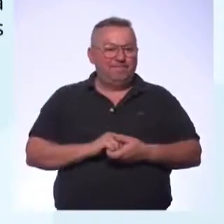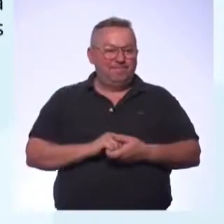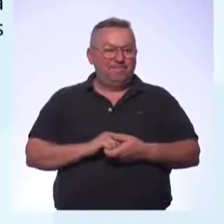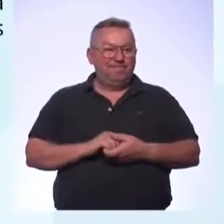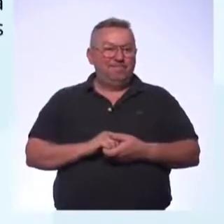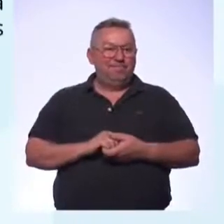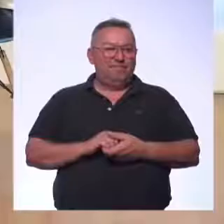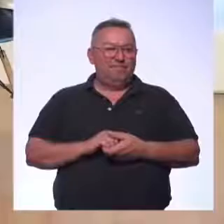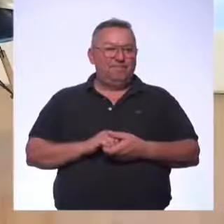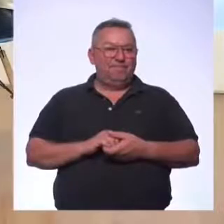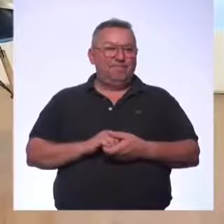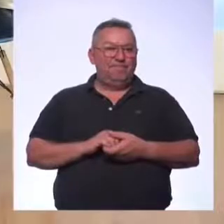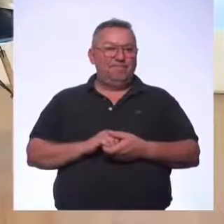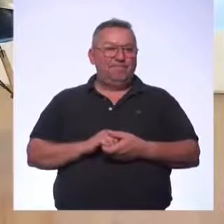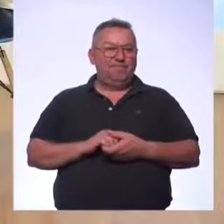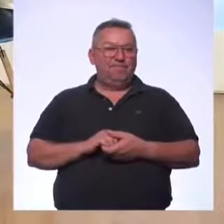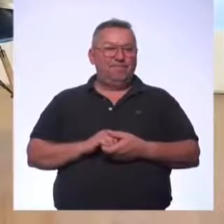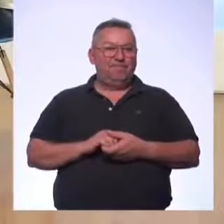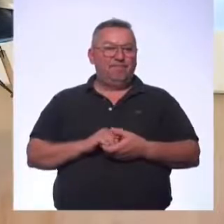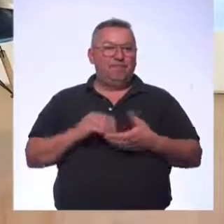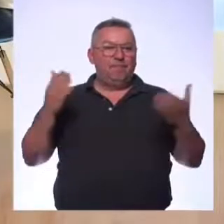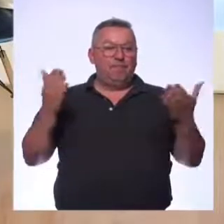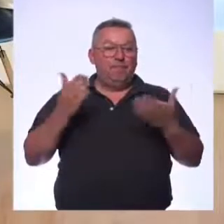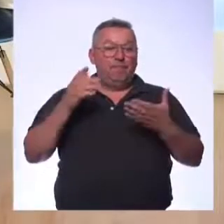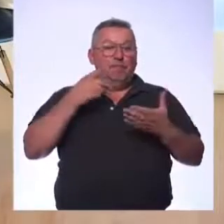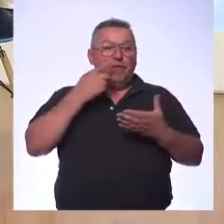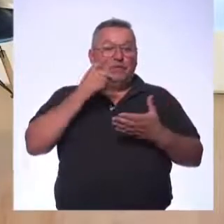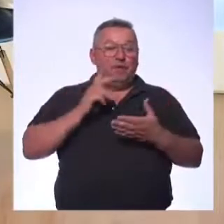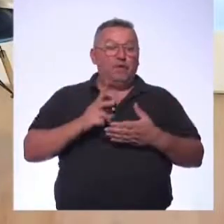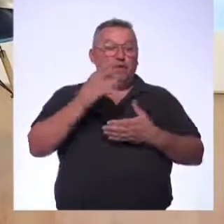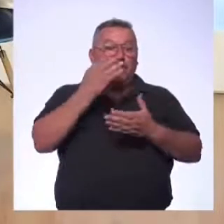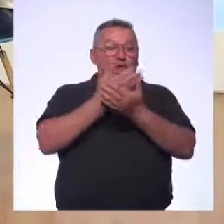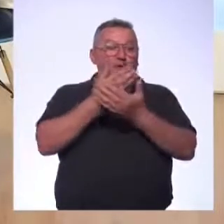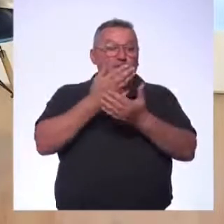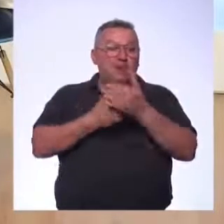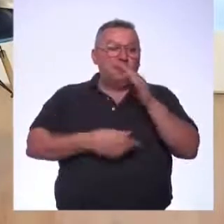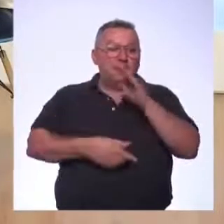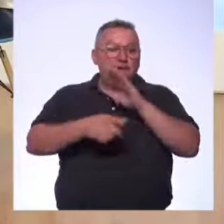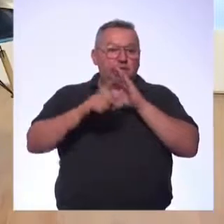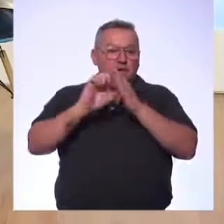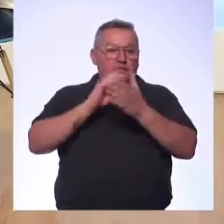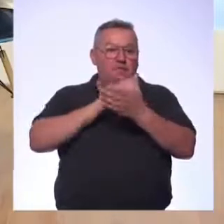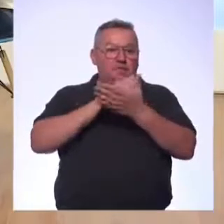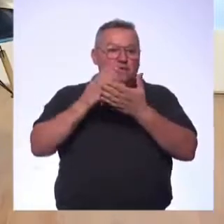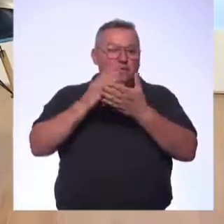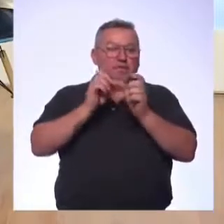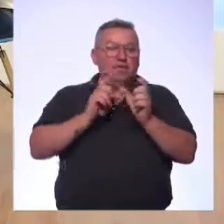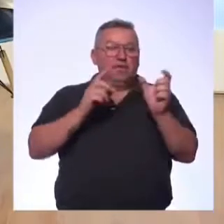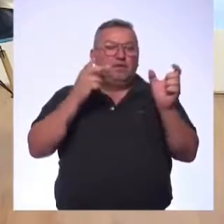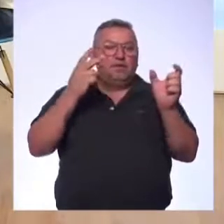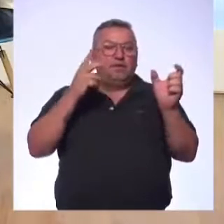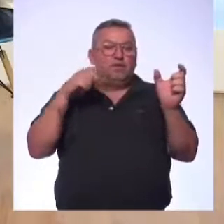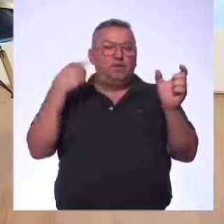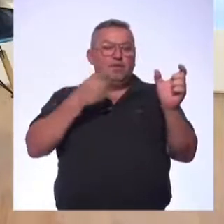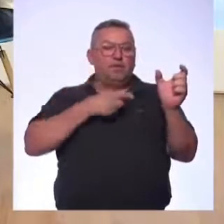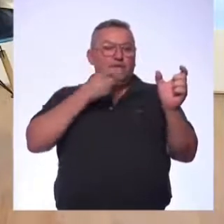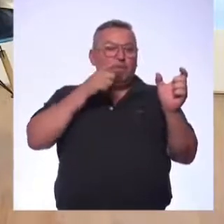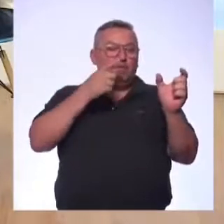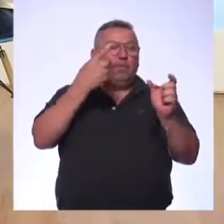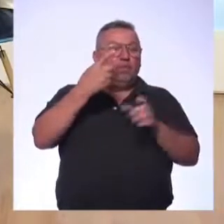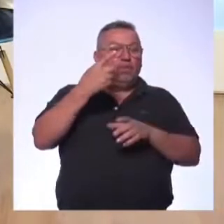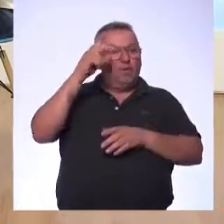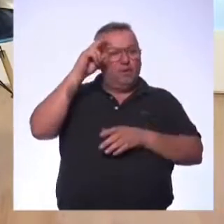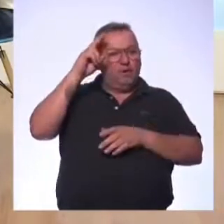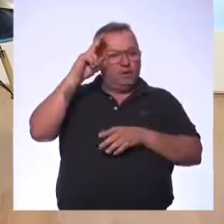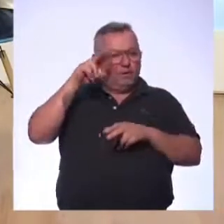Terra. Bom, agora nós vamos dar sequência à aula. Antes de começar a parte 2, vamos ver o que nós vimos na parte 1 para dar